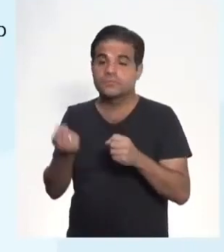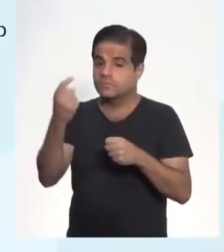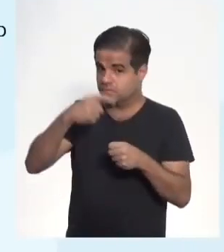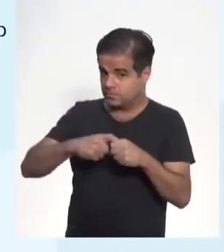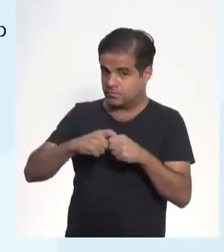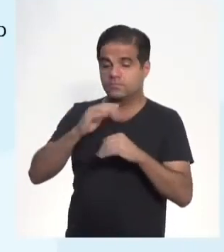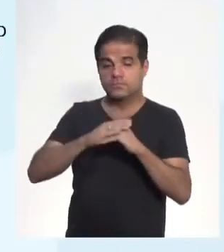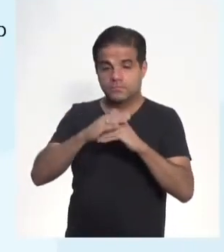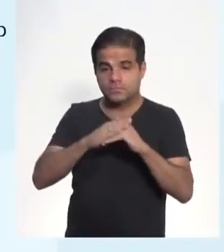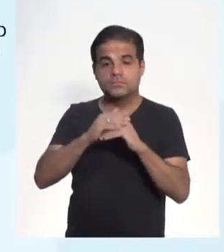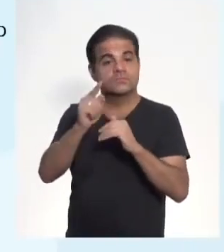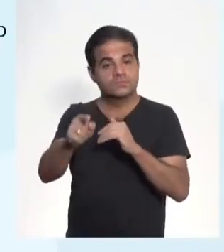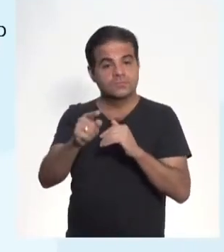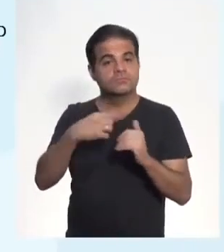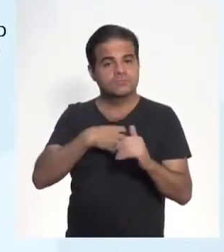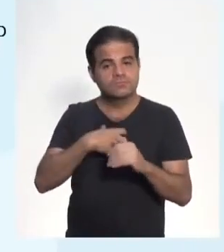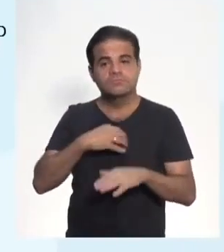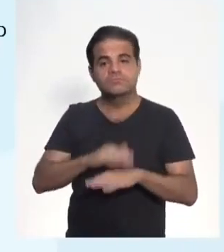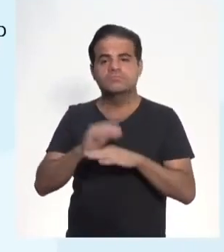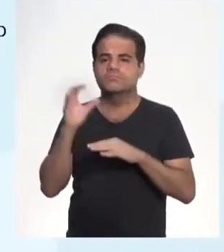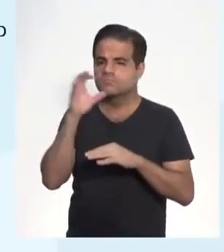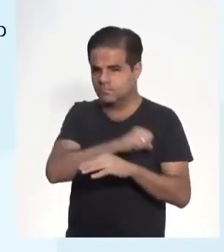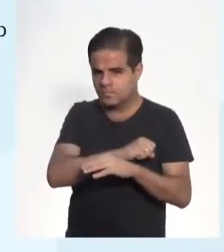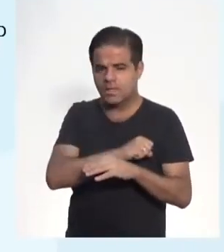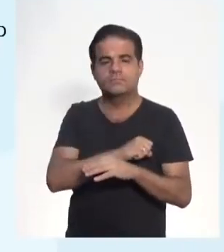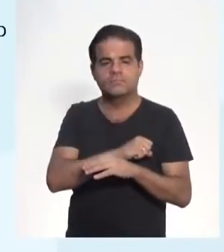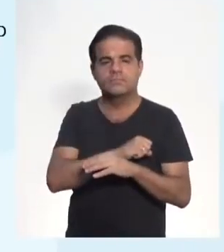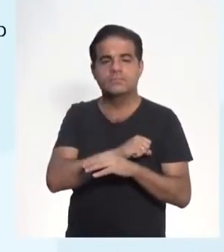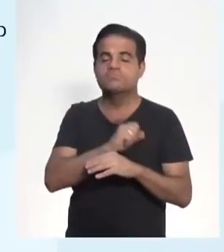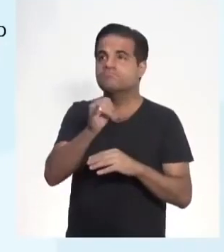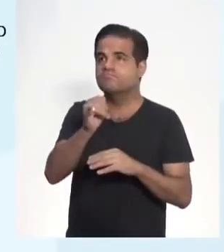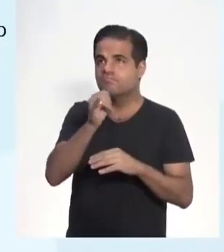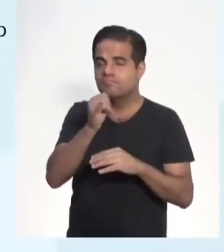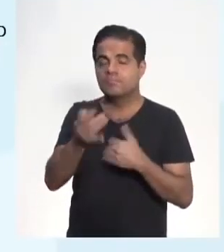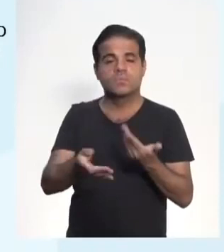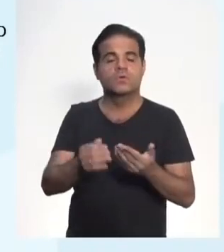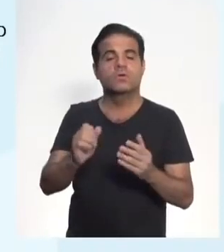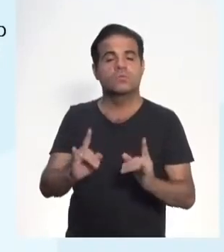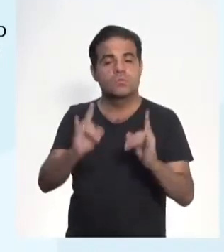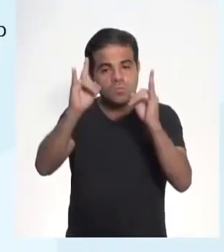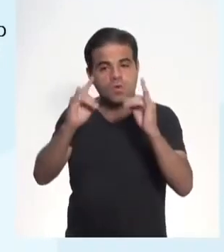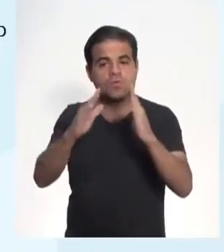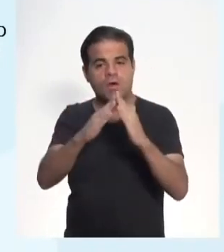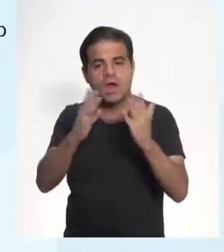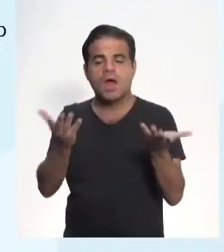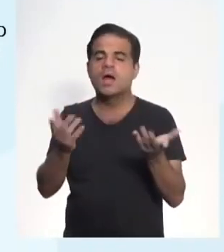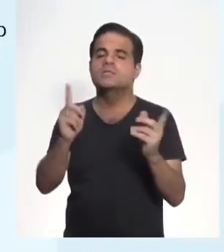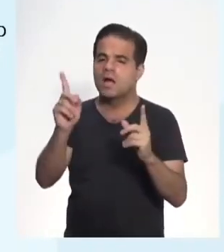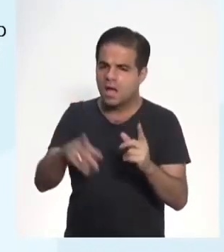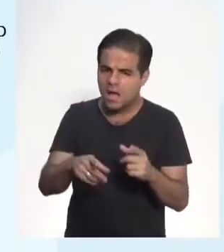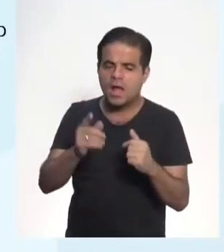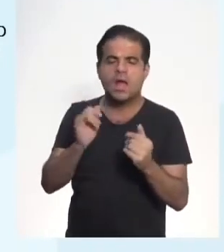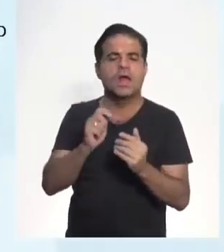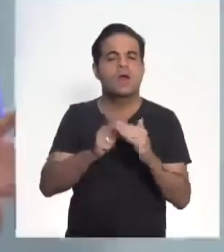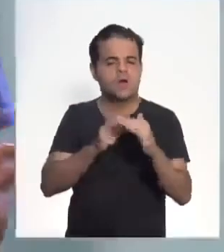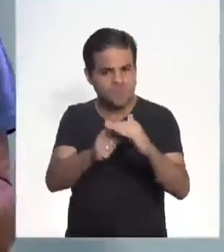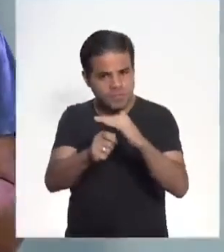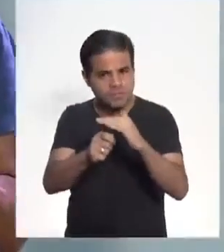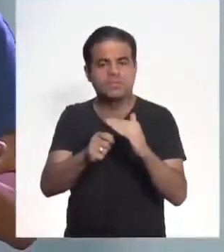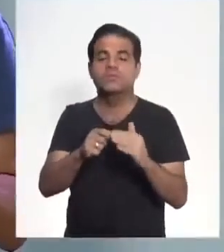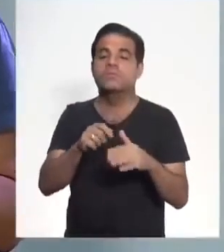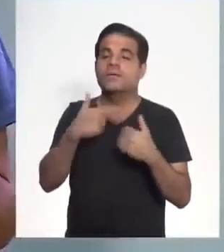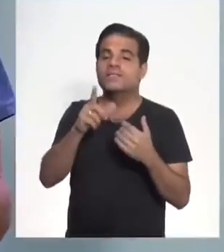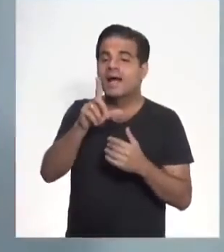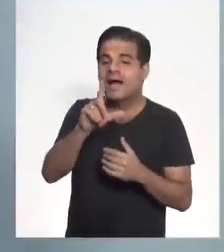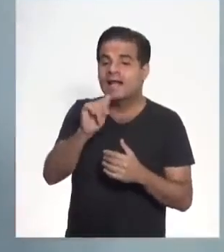para você da forma mais rápida possível, Alessandra. Então, por exemplo, um imóvel é um investimento muito bom, mas a liquidez é